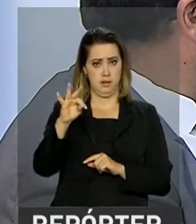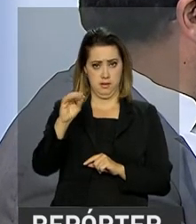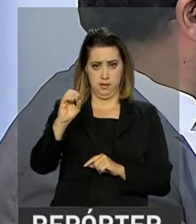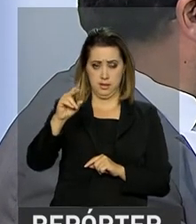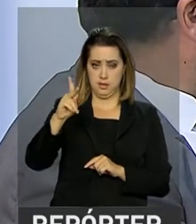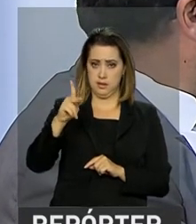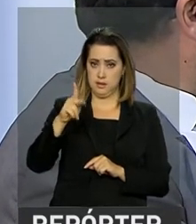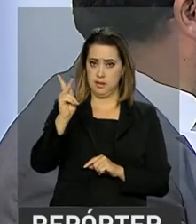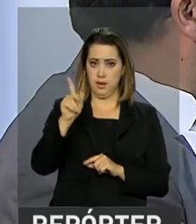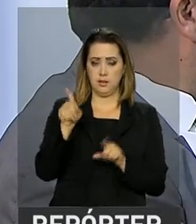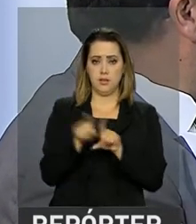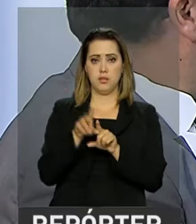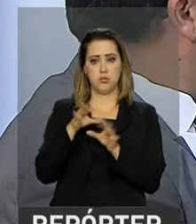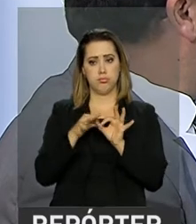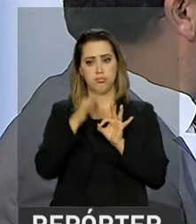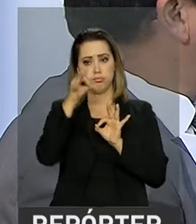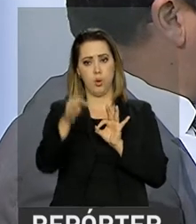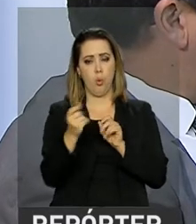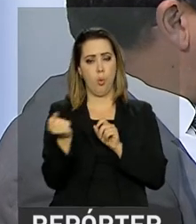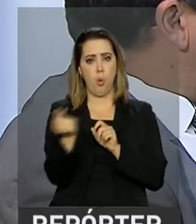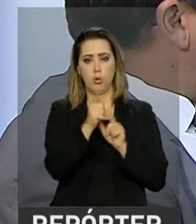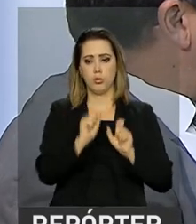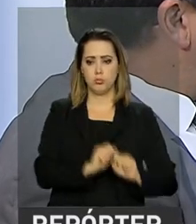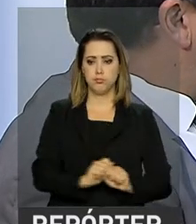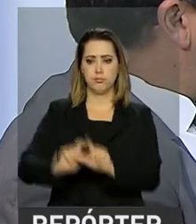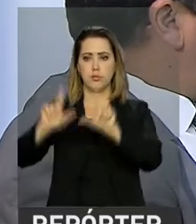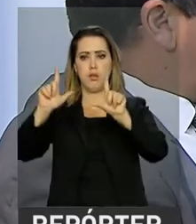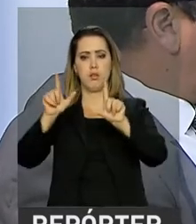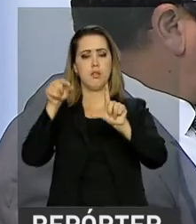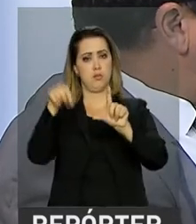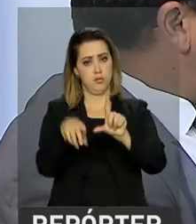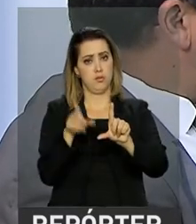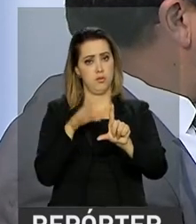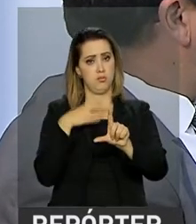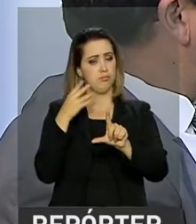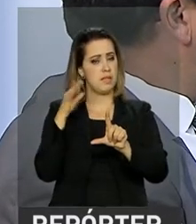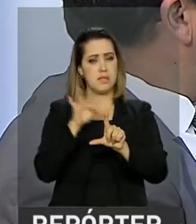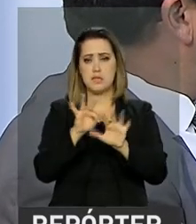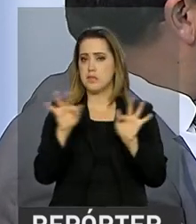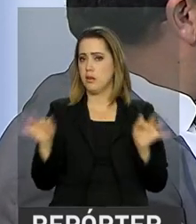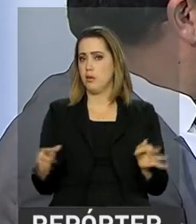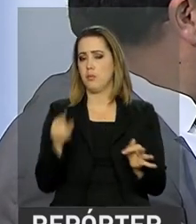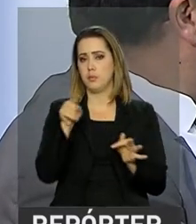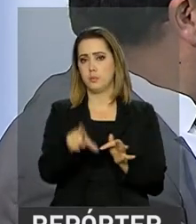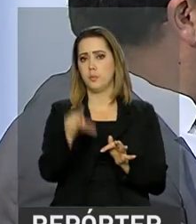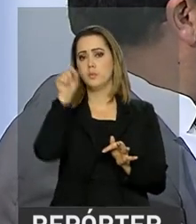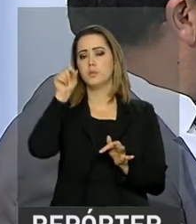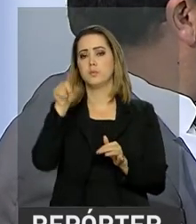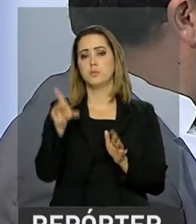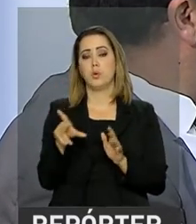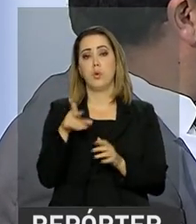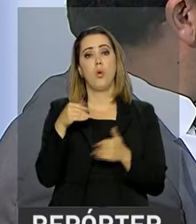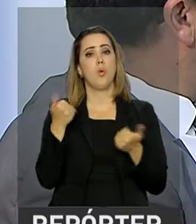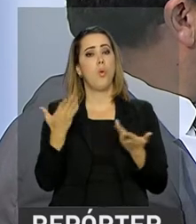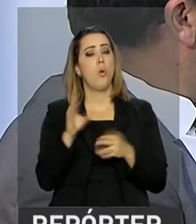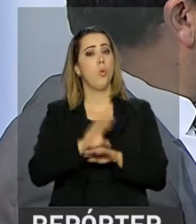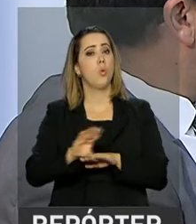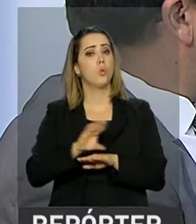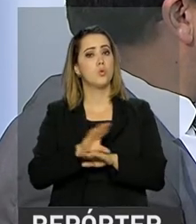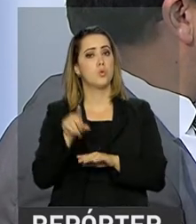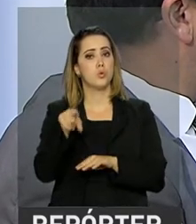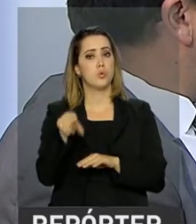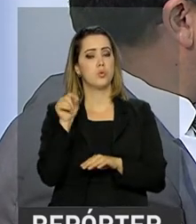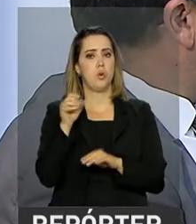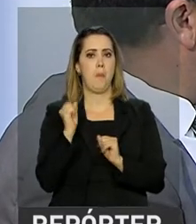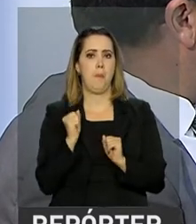sistec.mec.gov.br/meu-cadastro, já vai ser direcionado para o site. E agora os passos aqui são bem simples. Seleciona o tipo de curso, que no